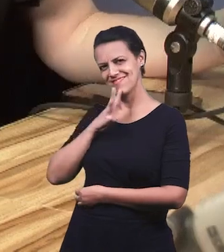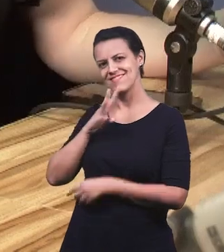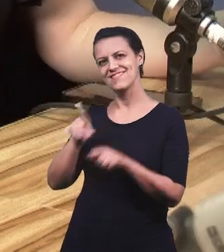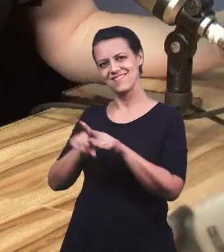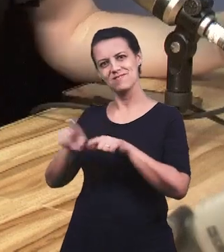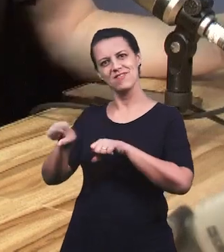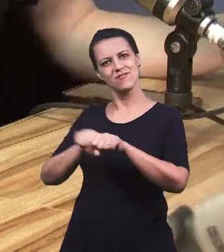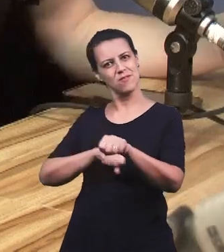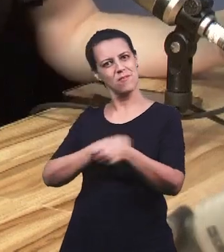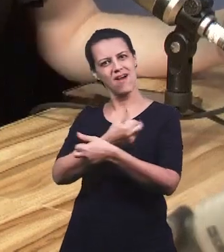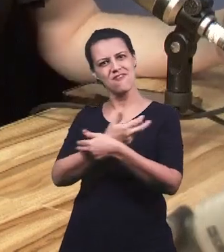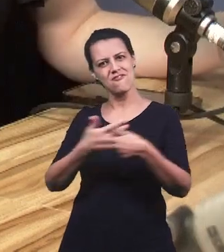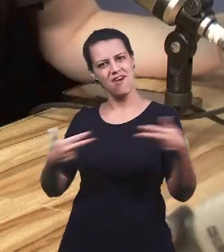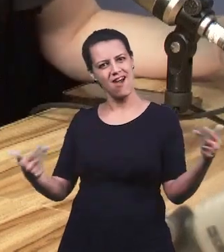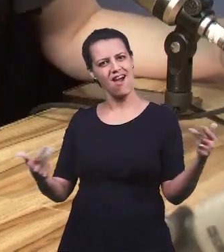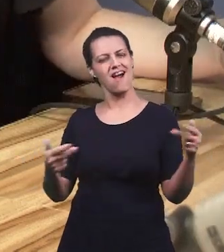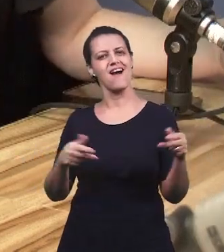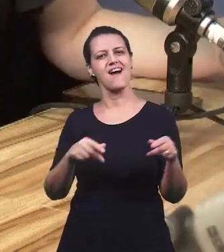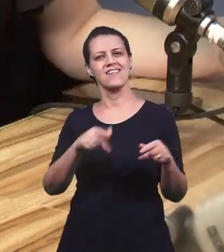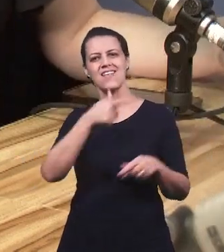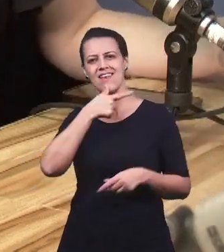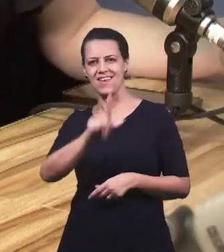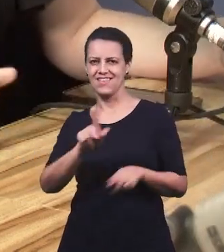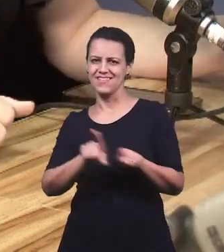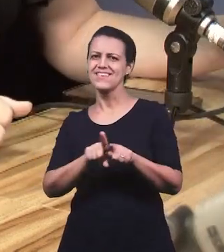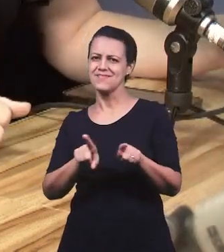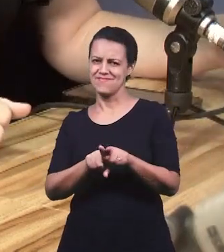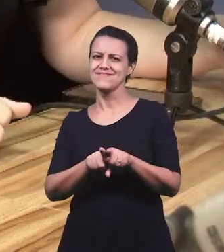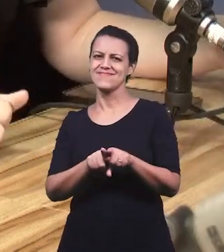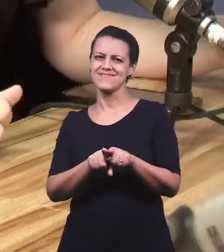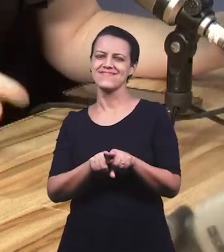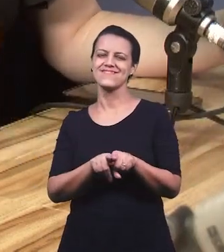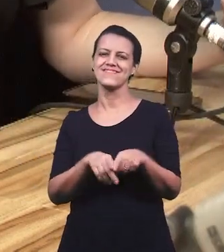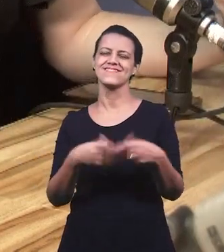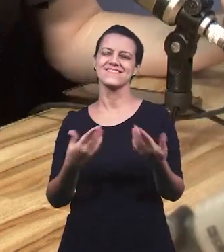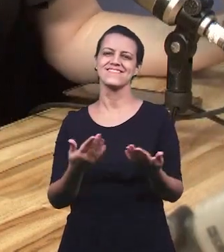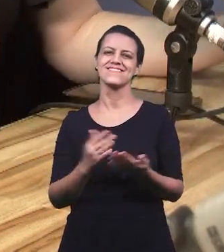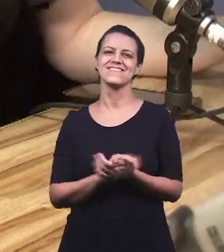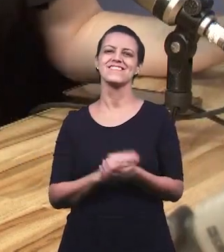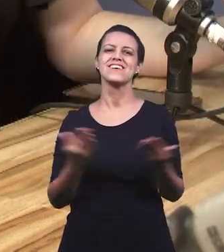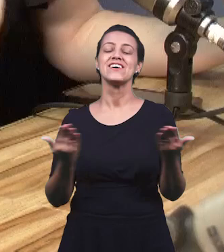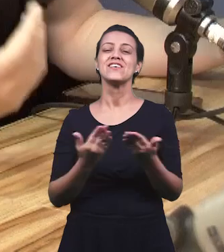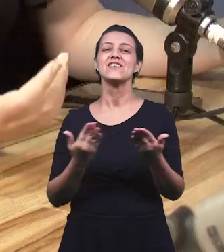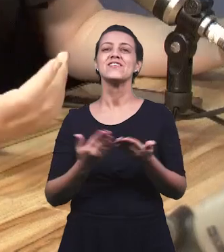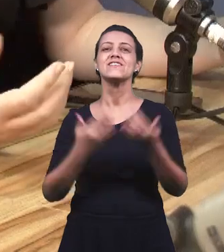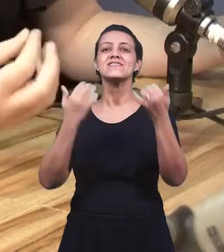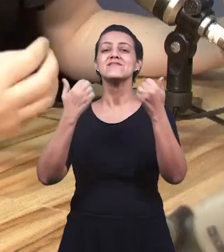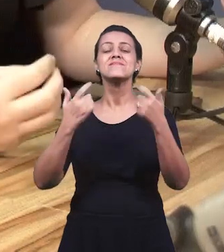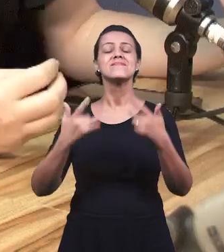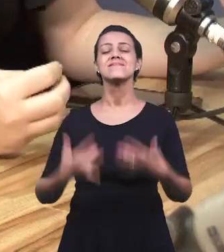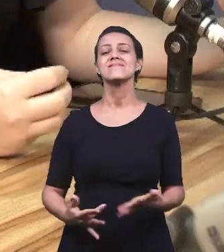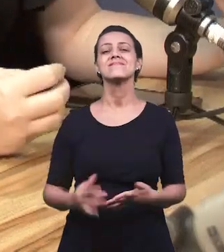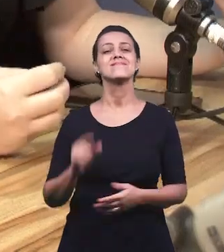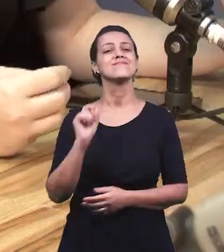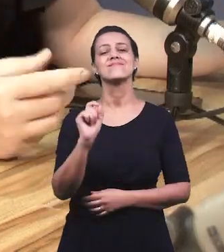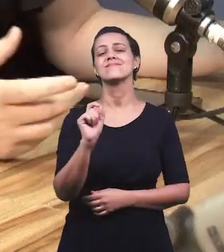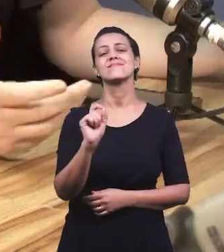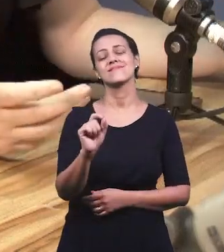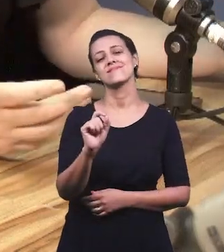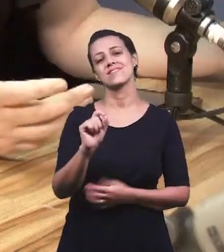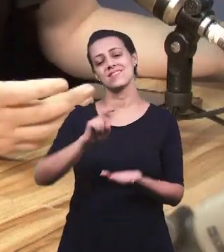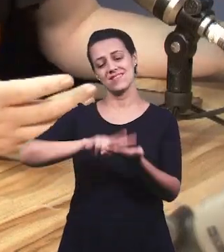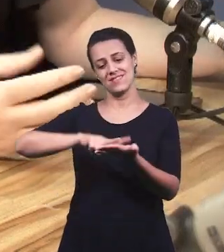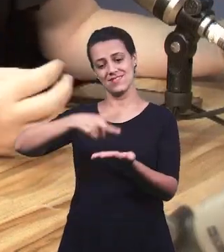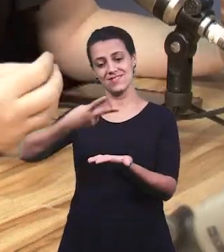é formado em várias engenharias, né, pastor? E aí, então hoje nós vamos trazer um pouco sobre o que